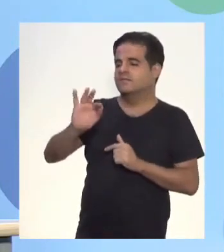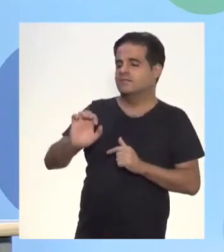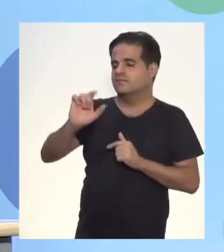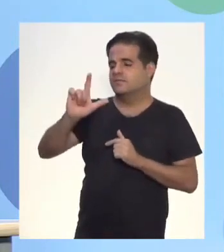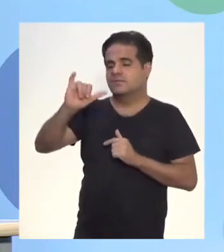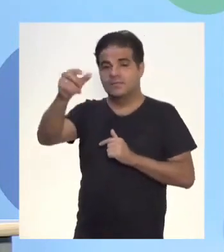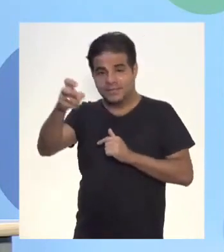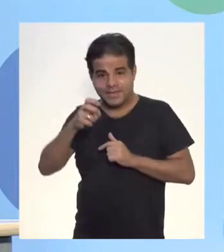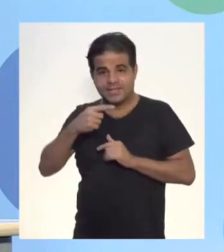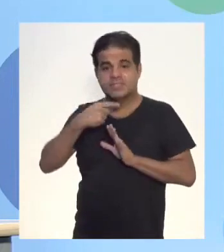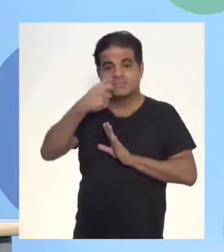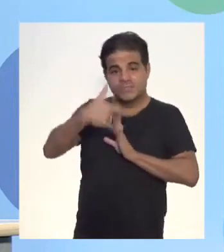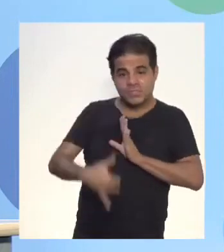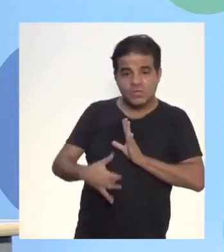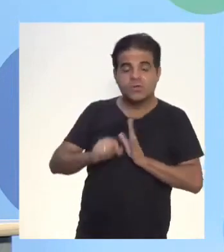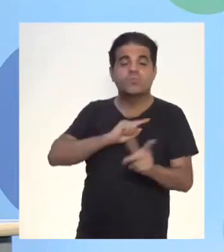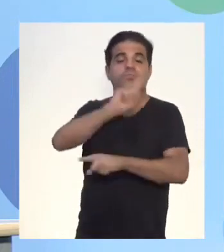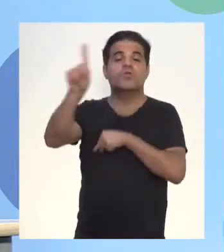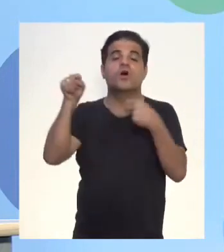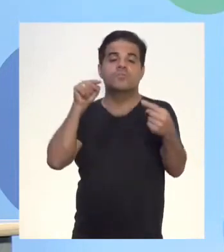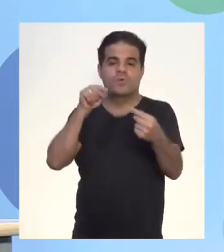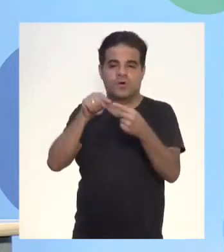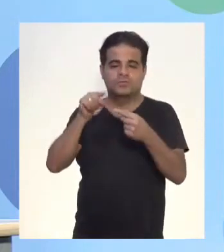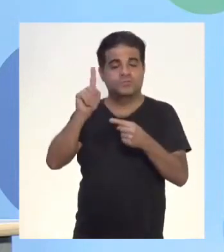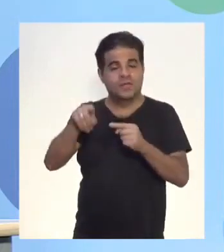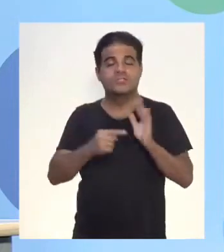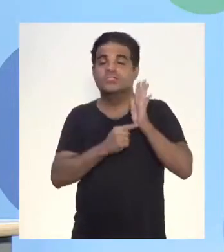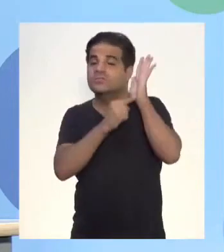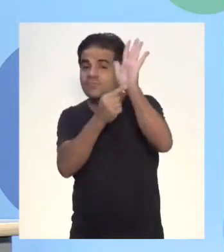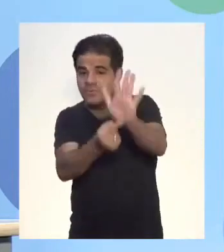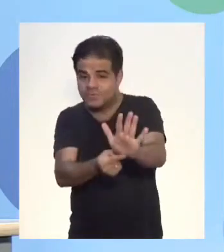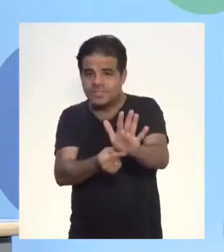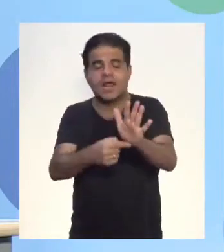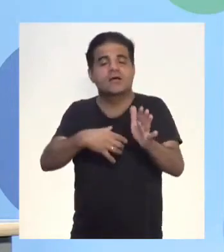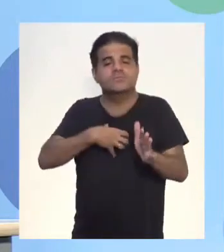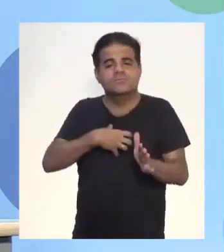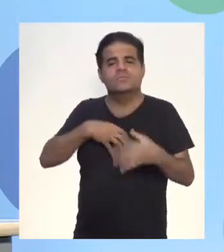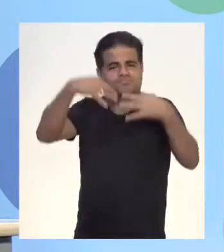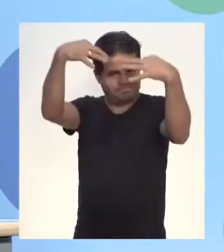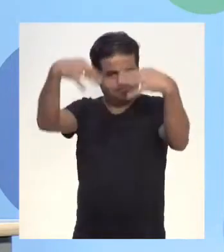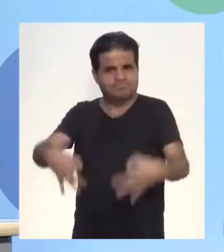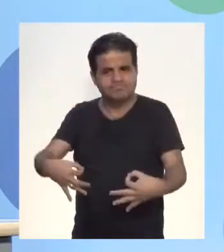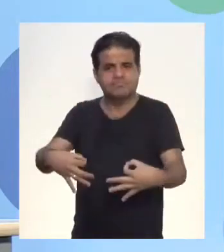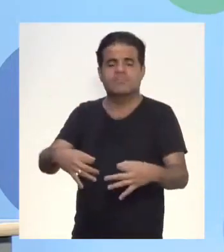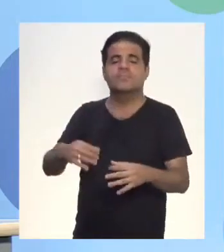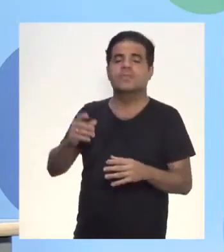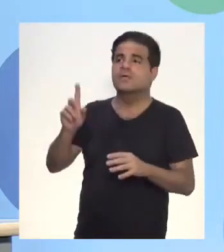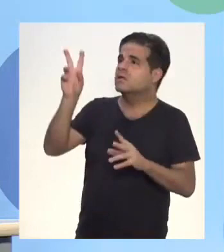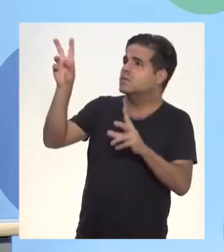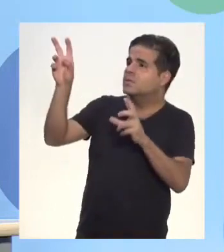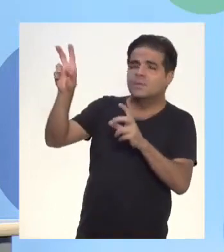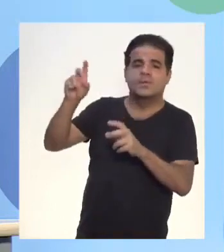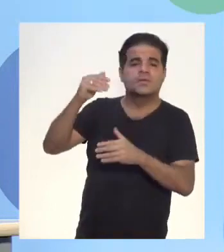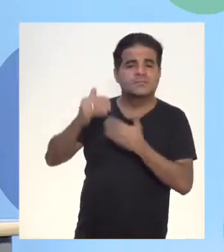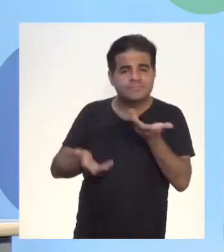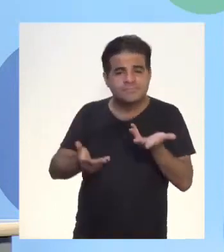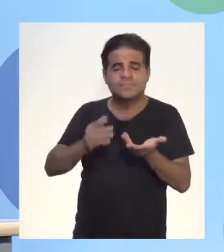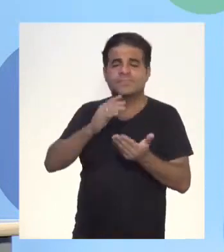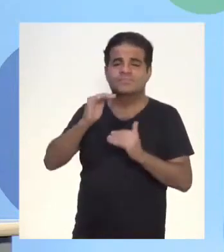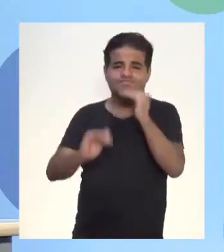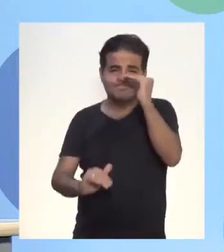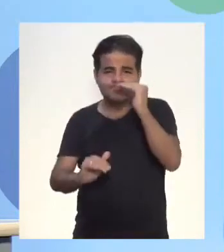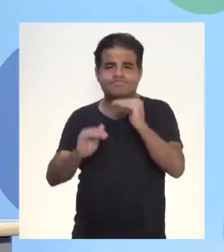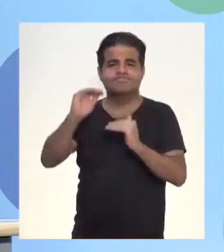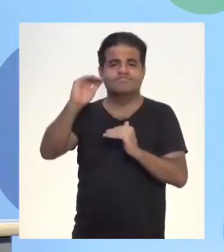e tem um propósito também de demonstrar de maneira concreta as situações de vantagens e